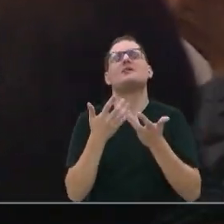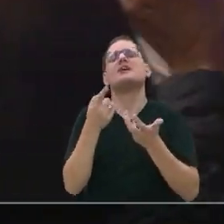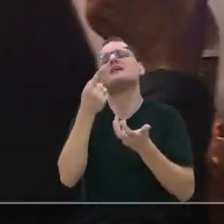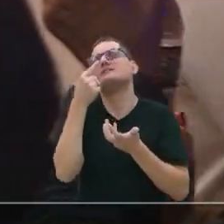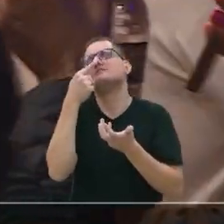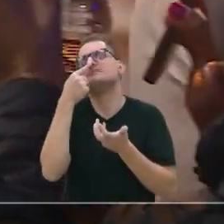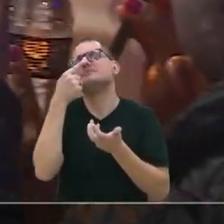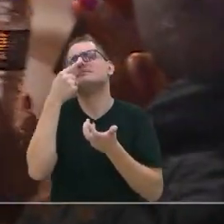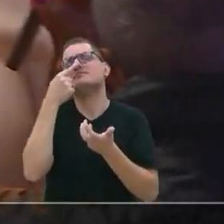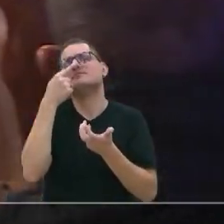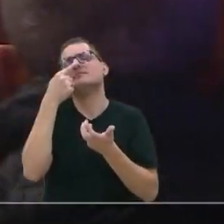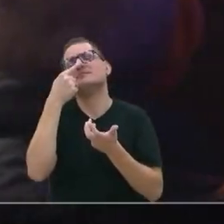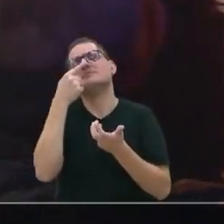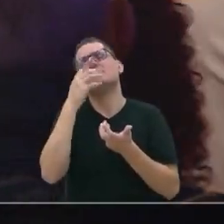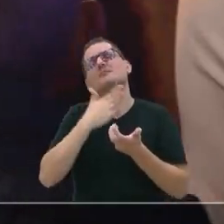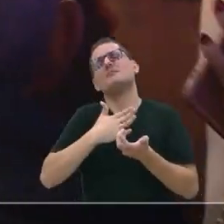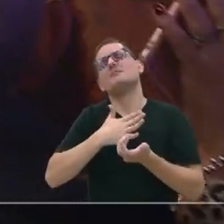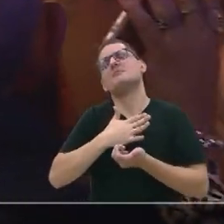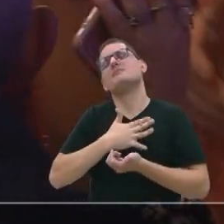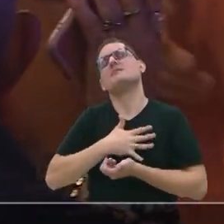eu me atrevo a te chamar de meu amor.